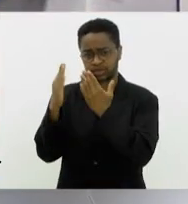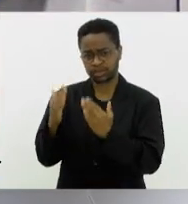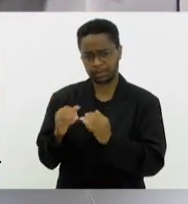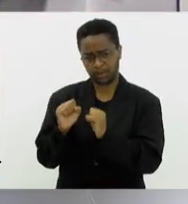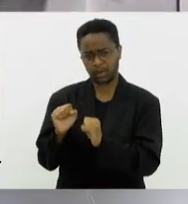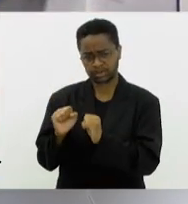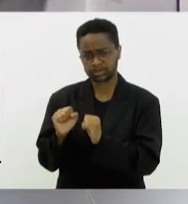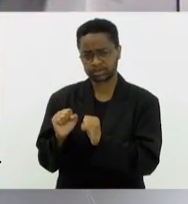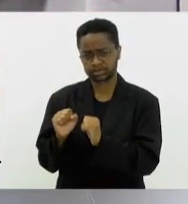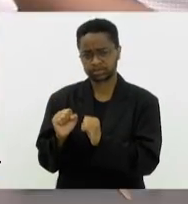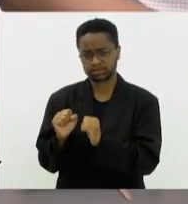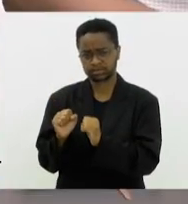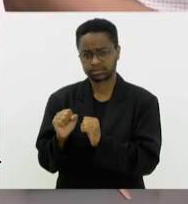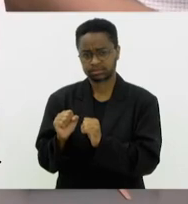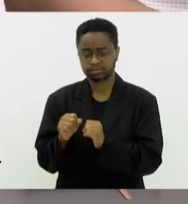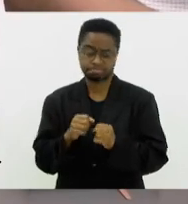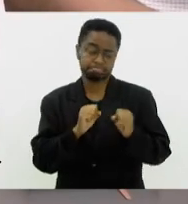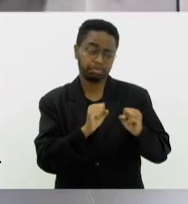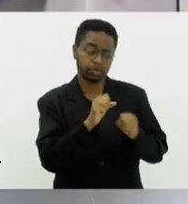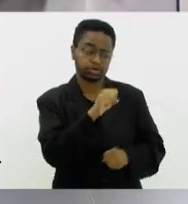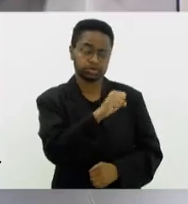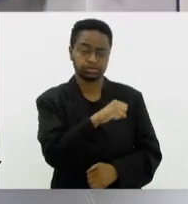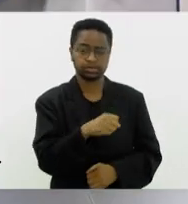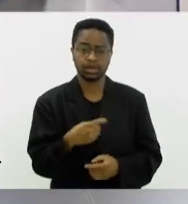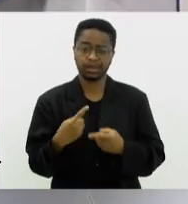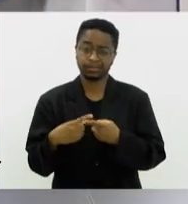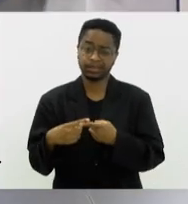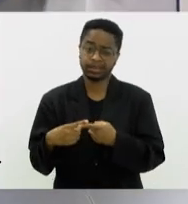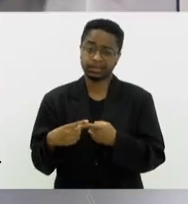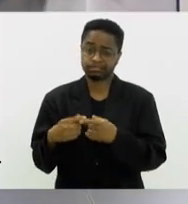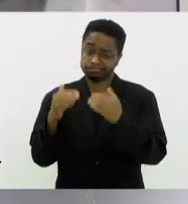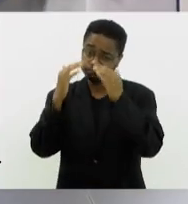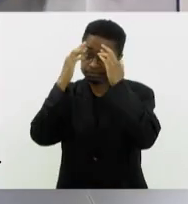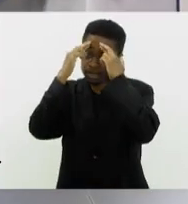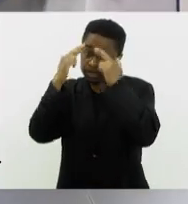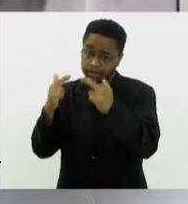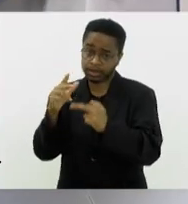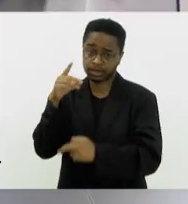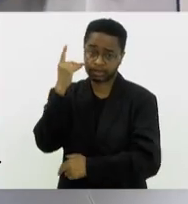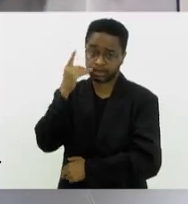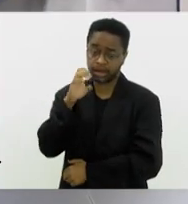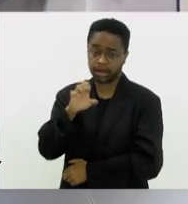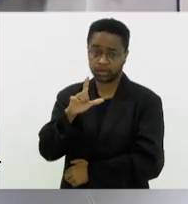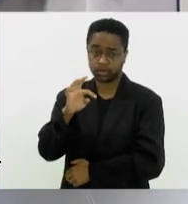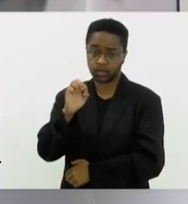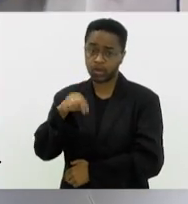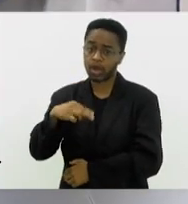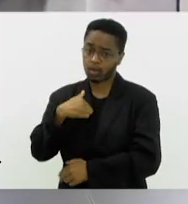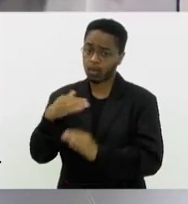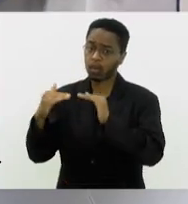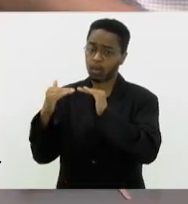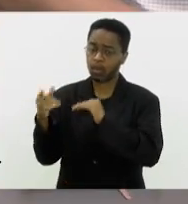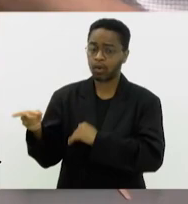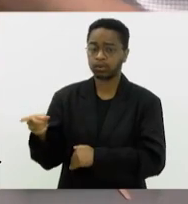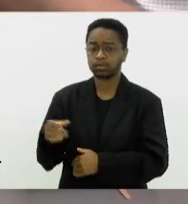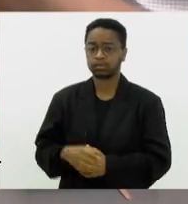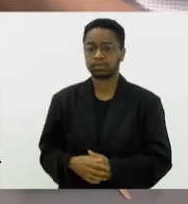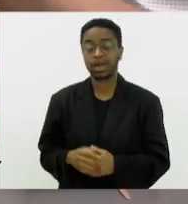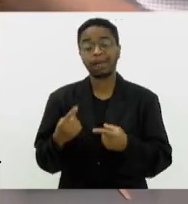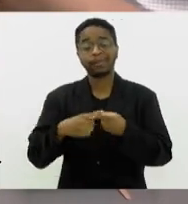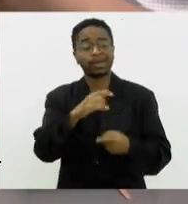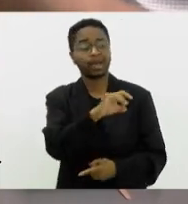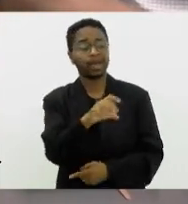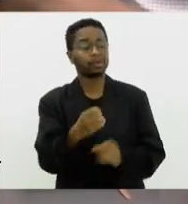desse projeto? Posso. Por essa sugestão, até por lealdade ao deputado Elton, eu concordo 100% com Vossa Excelência. Não, porque aí cada um vai fazer